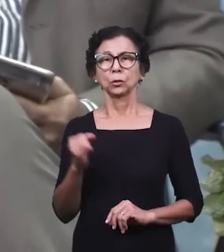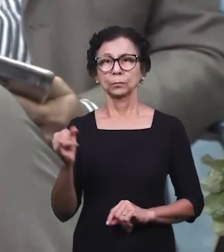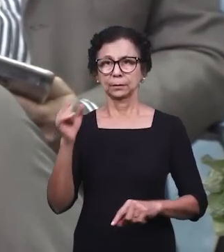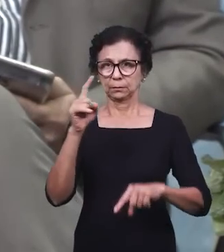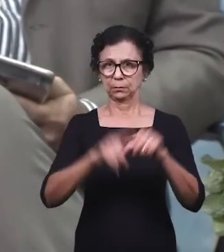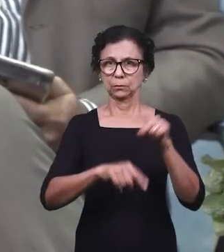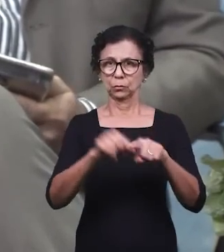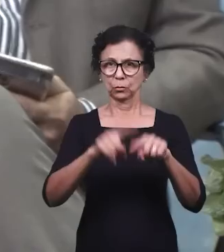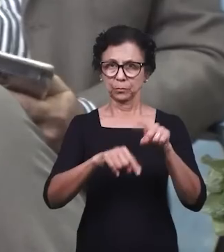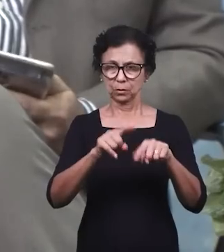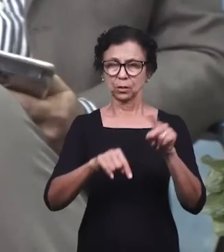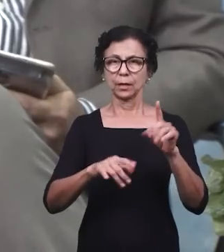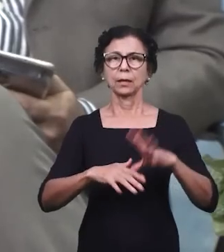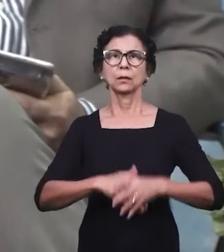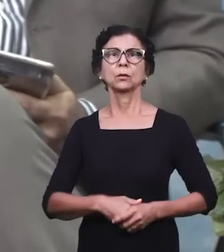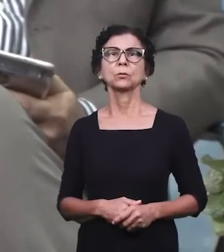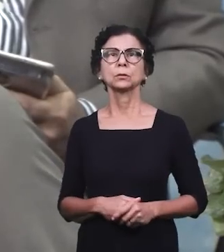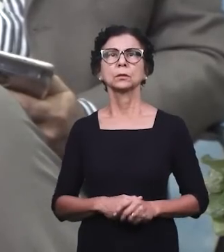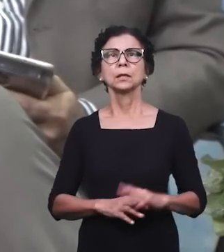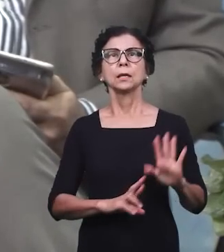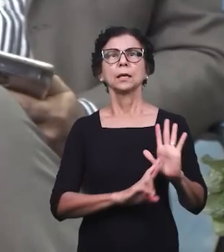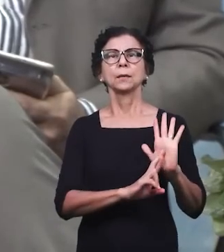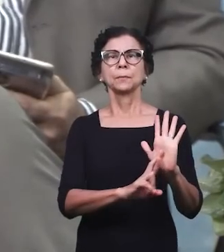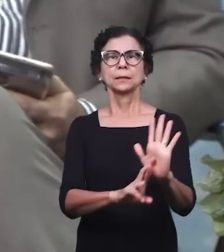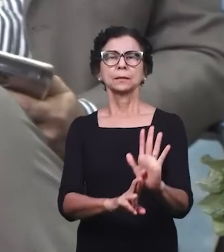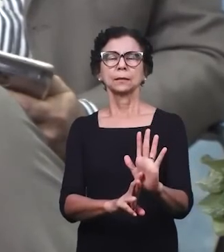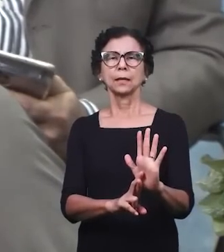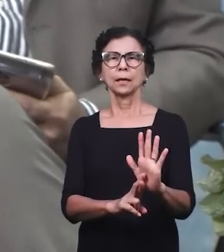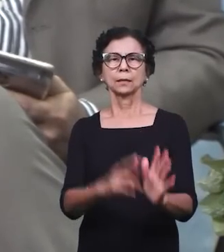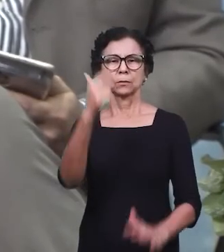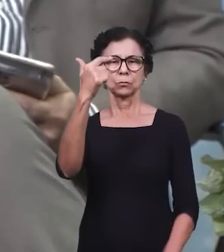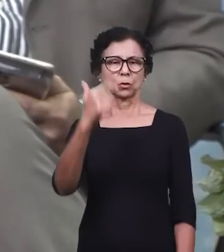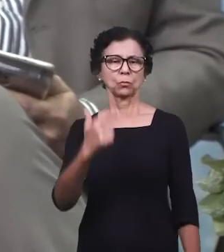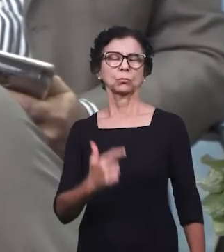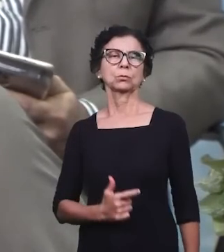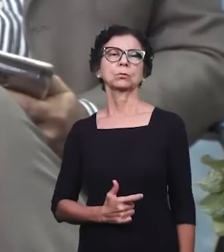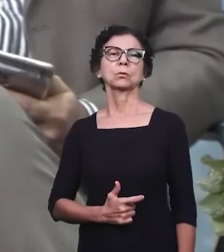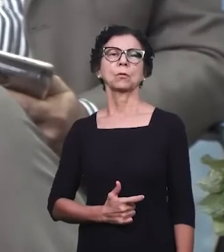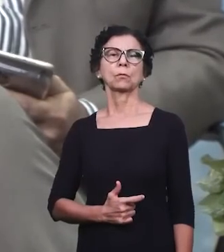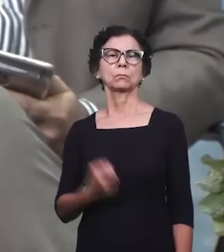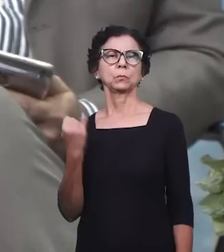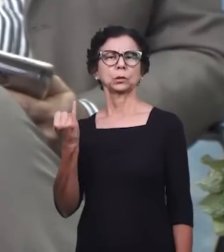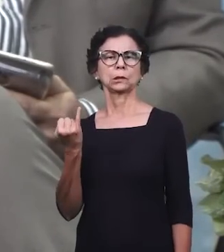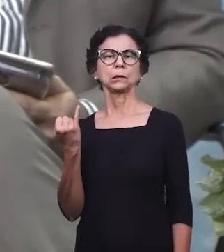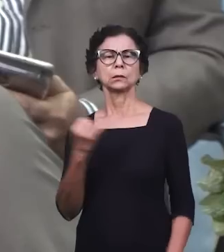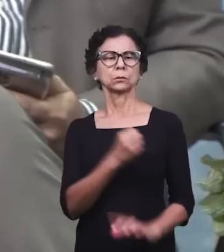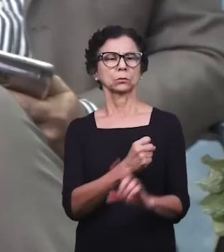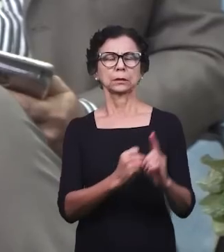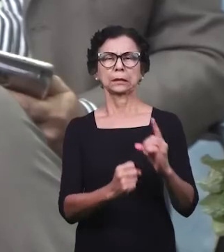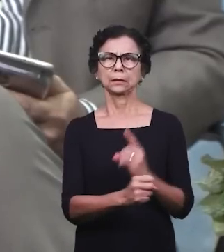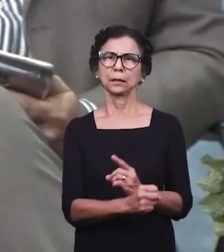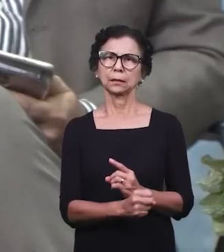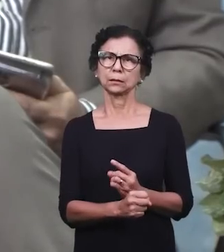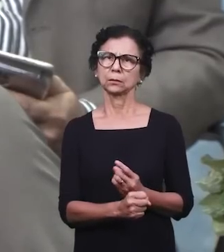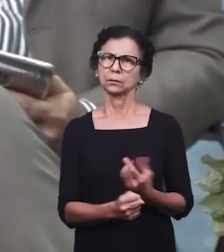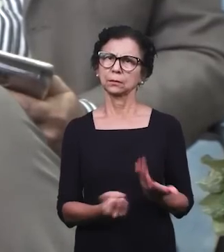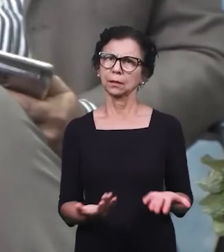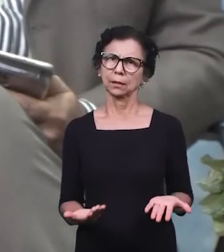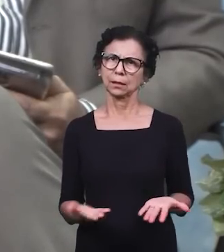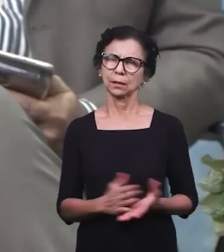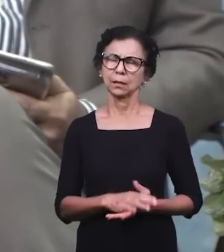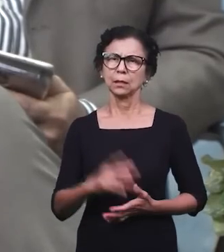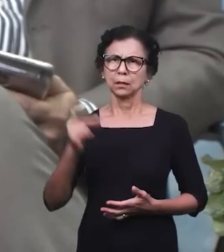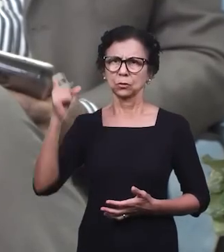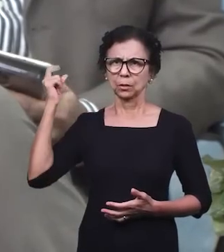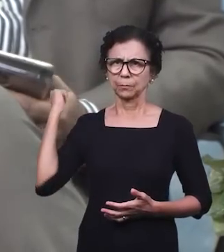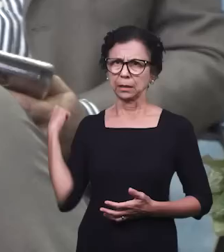aquela matéria representasse o que você é, a sua importância naquela sociedade. E a gente sabe que não é bem assim. Antigamente, houve uma época no